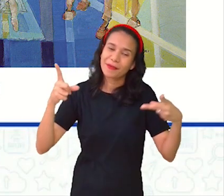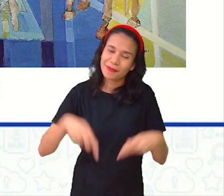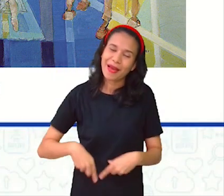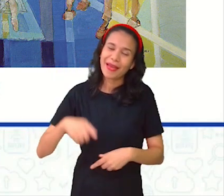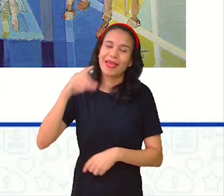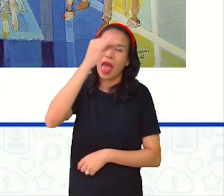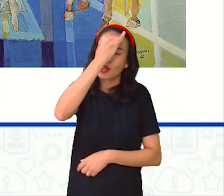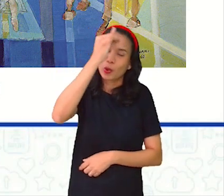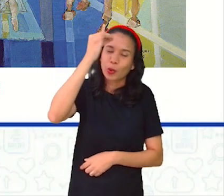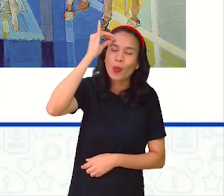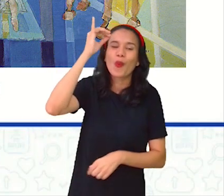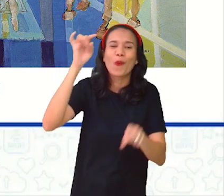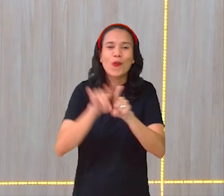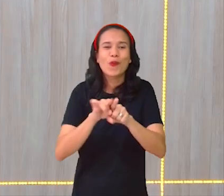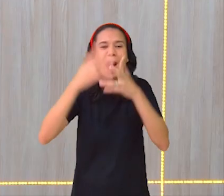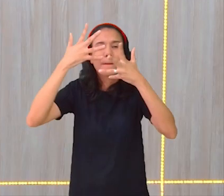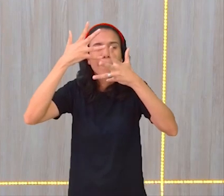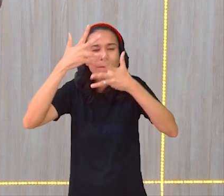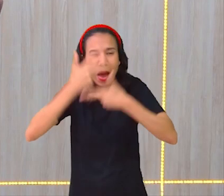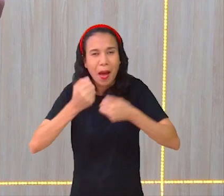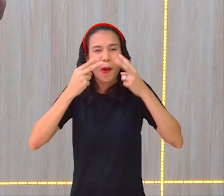né, toda a inocência, toda a beleza. Isso